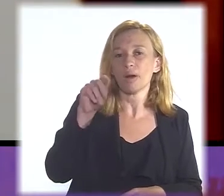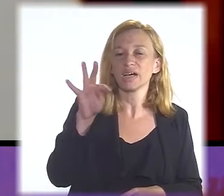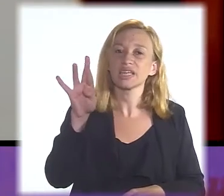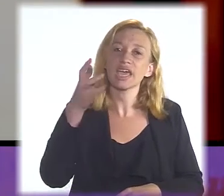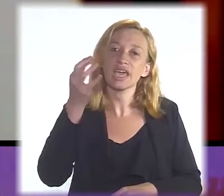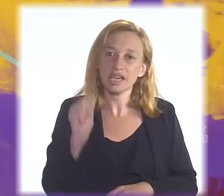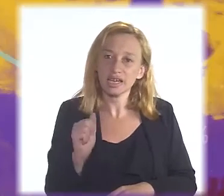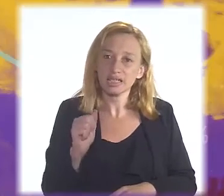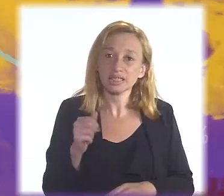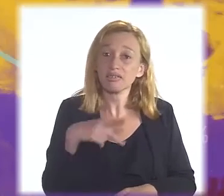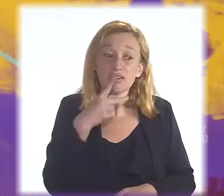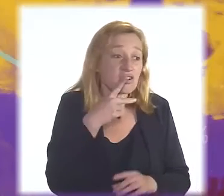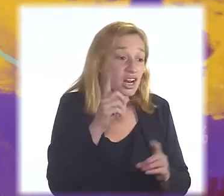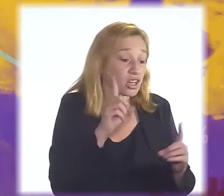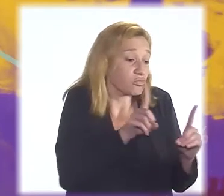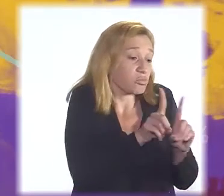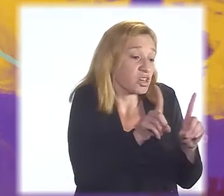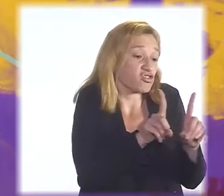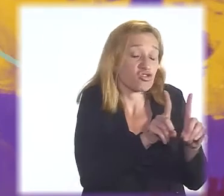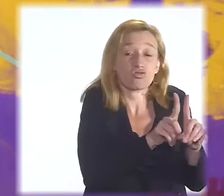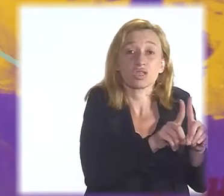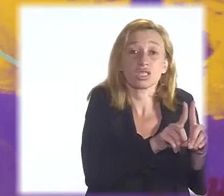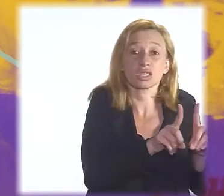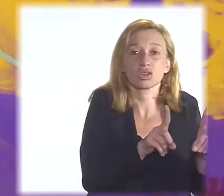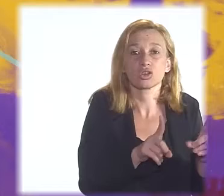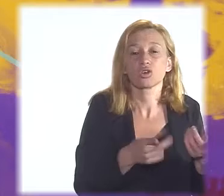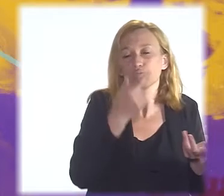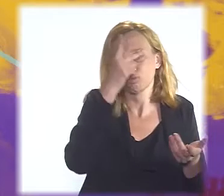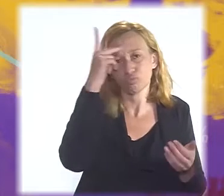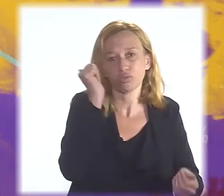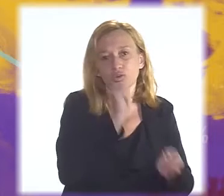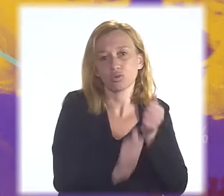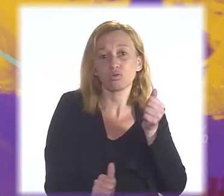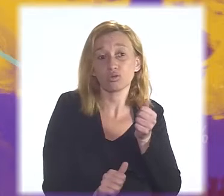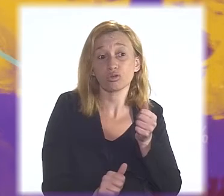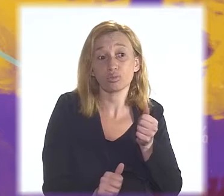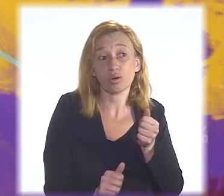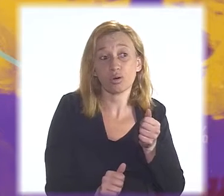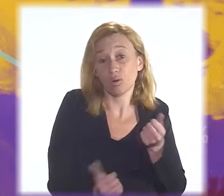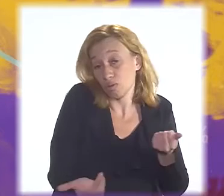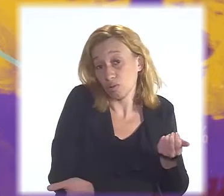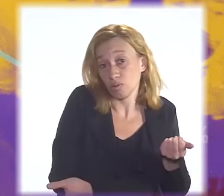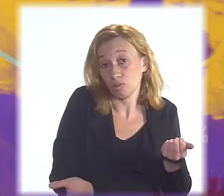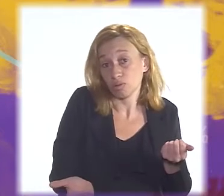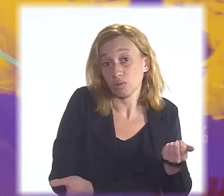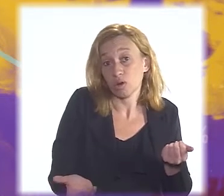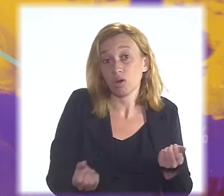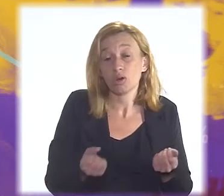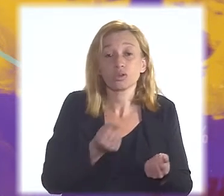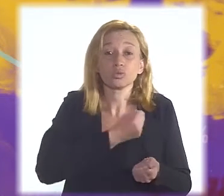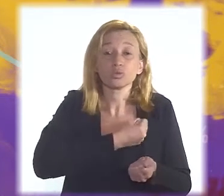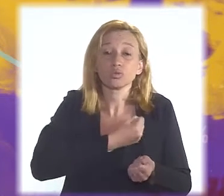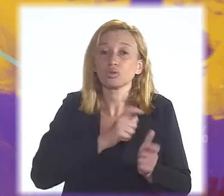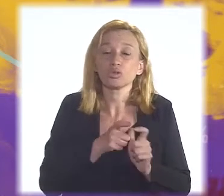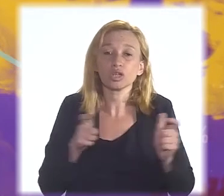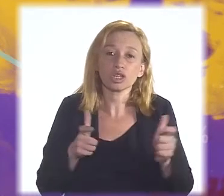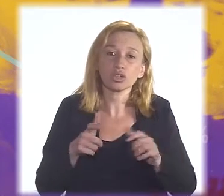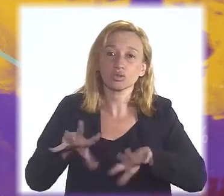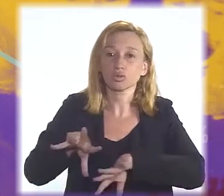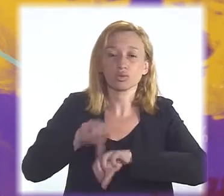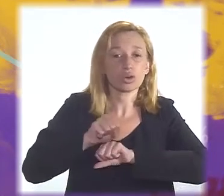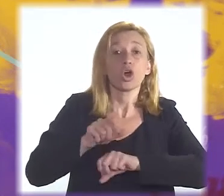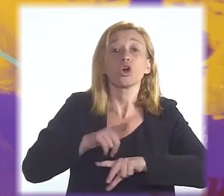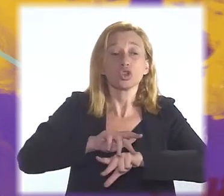mudança desse perfil. Então, os jogadores de futebol, eles são as grandes vitrines, segundo a pesquisa mostra. Todos